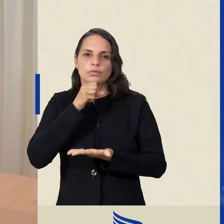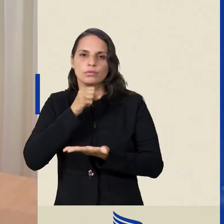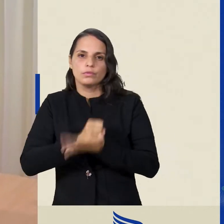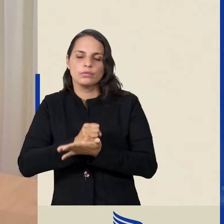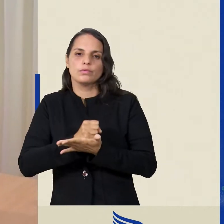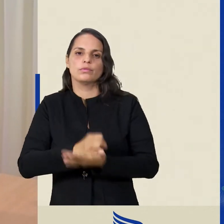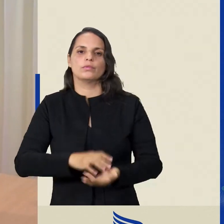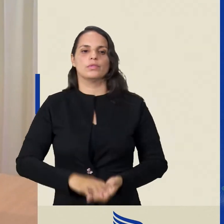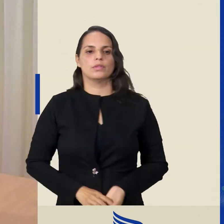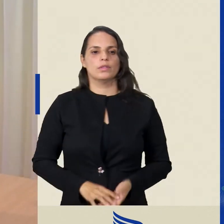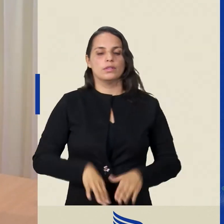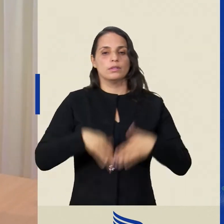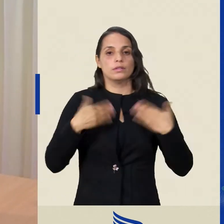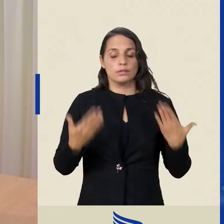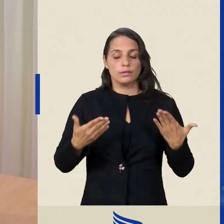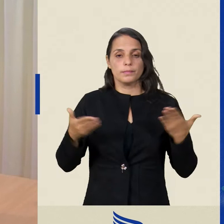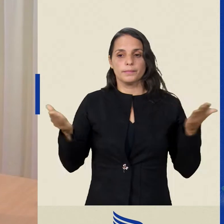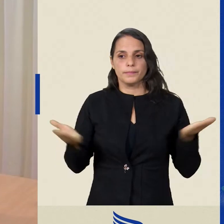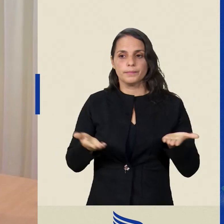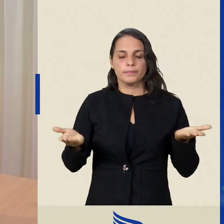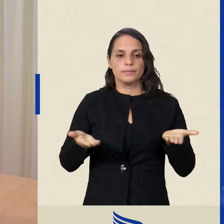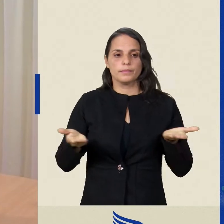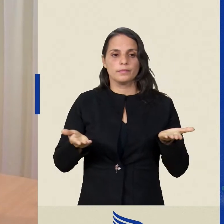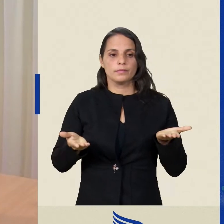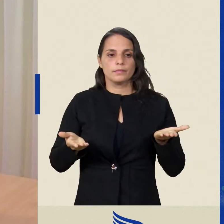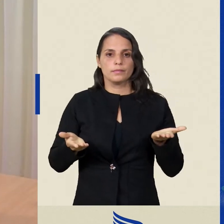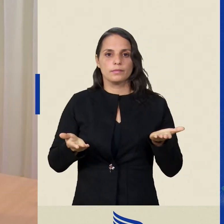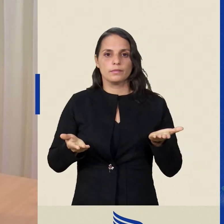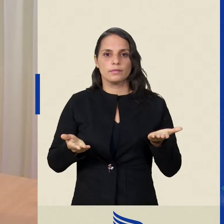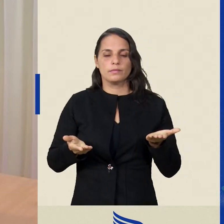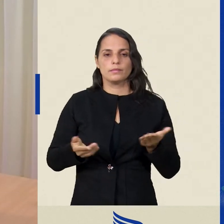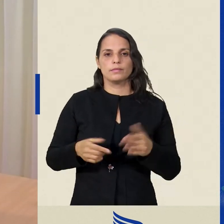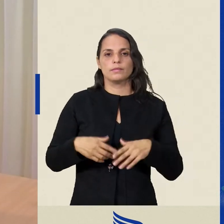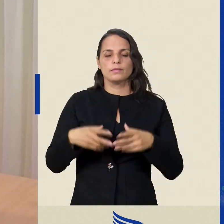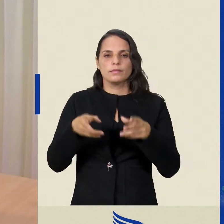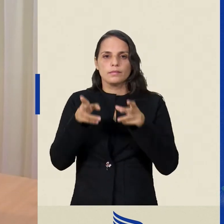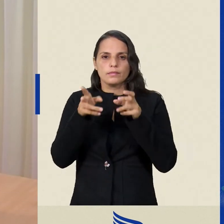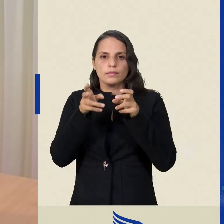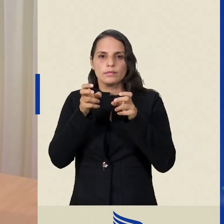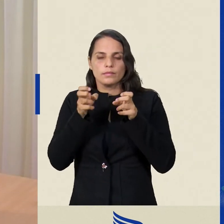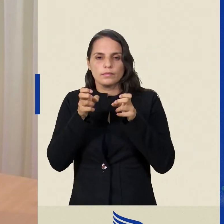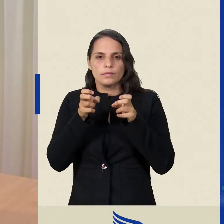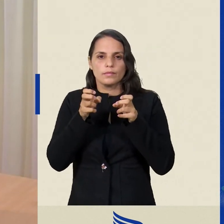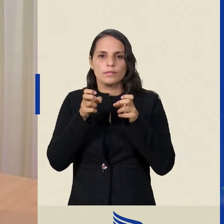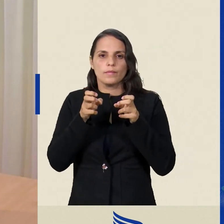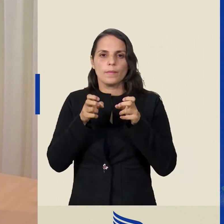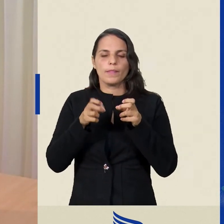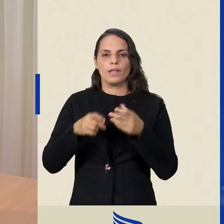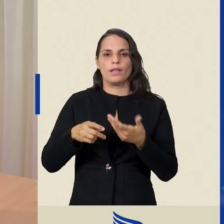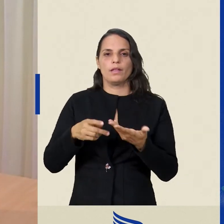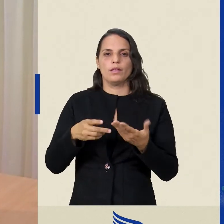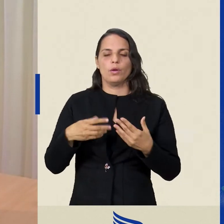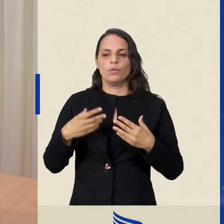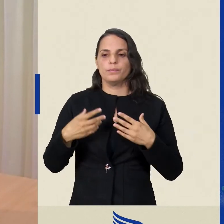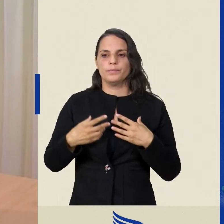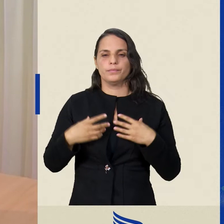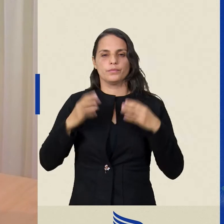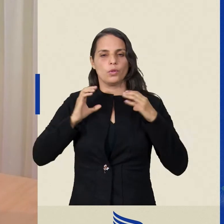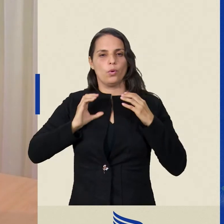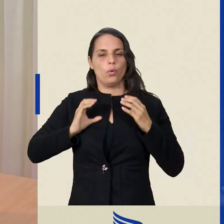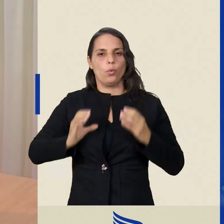Passemos a considerar as atitudes de um verdadeiro profeta em